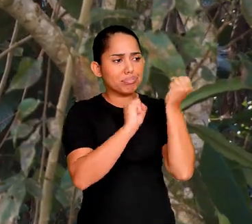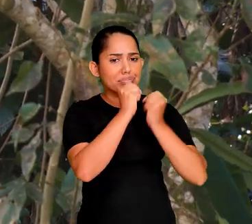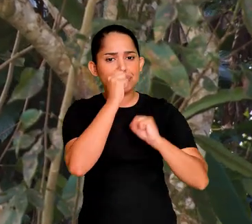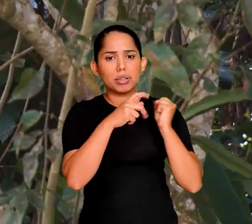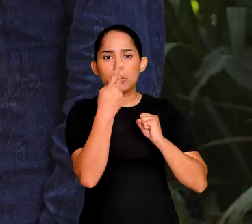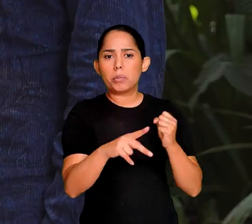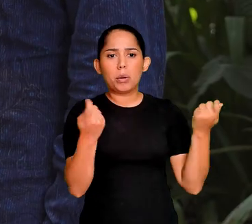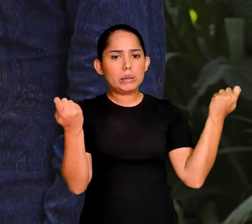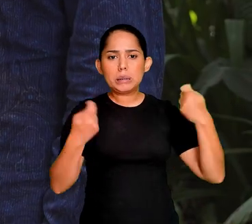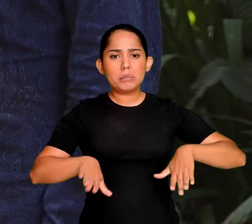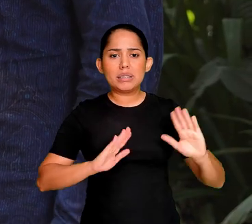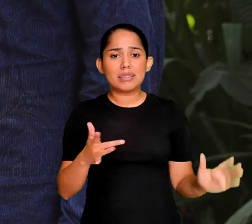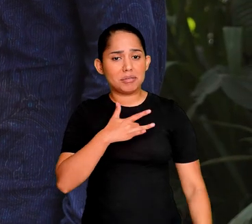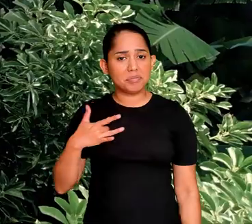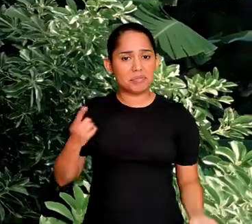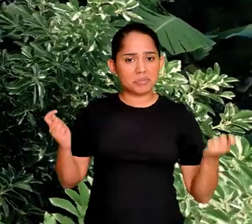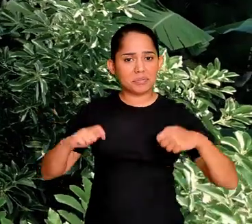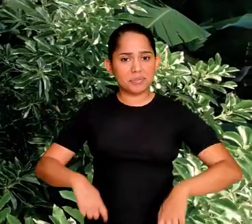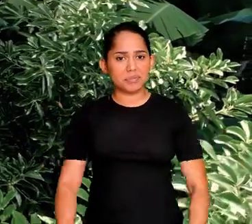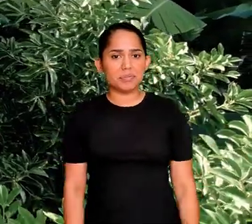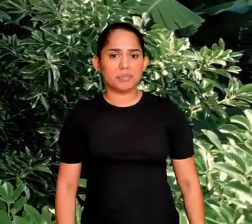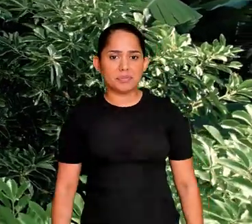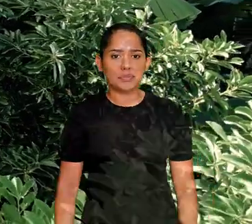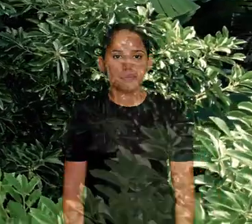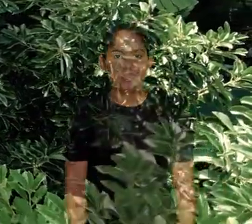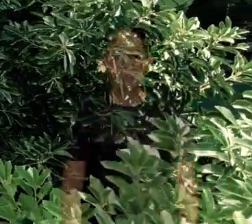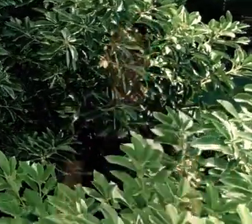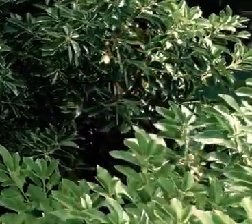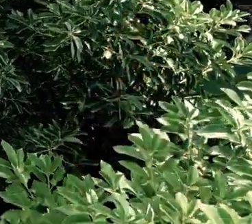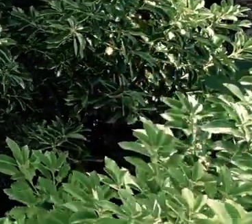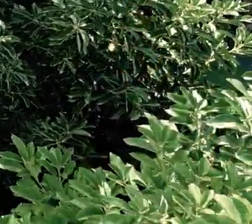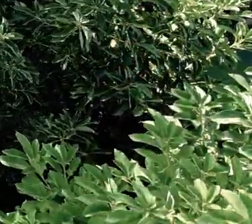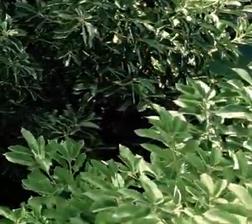desses artefatos, né? Sim. Da Saudável. indústria.